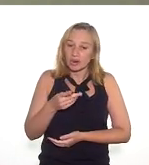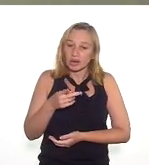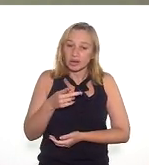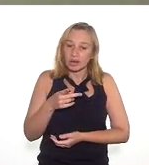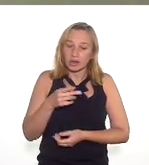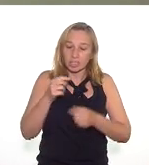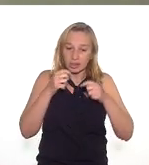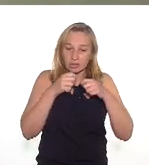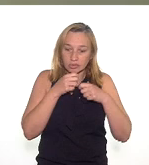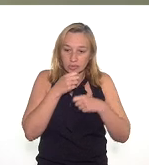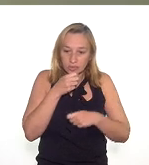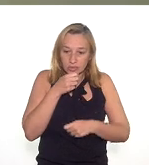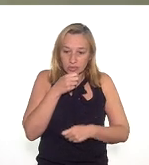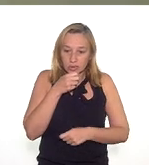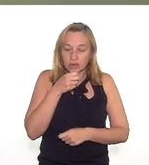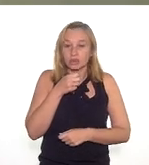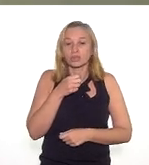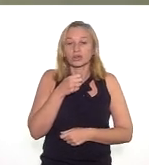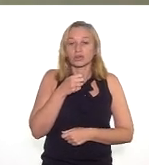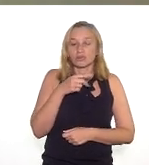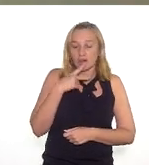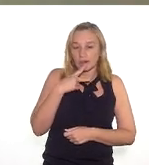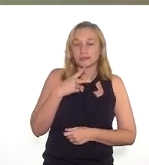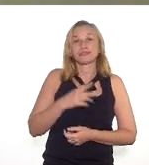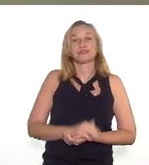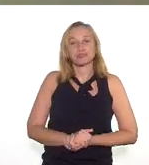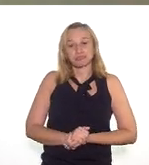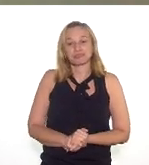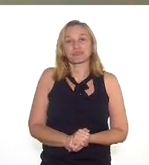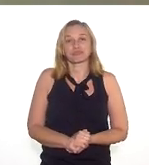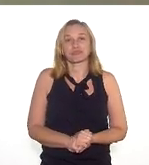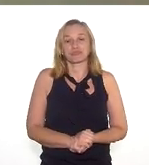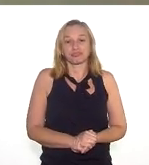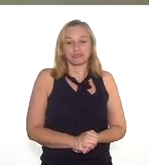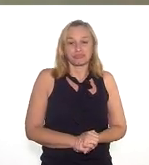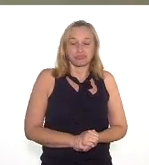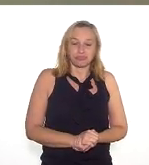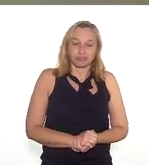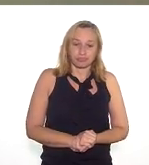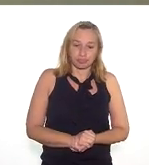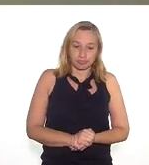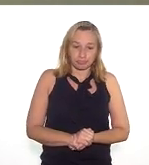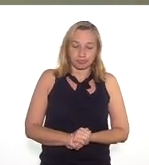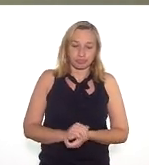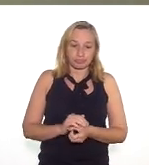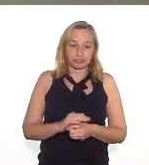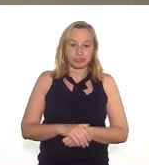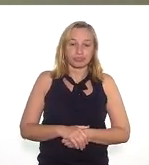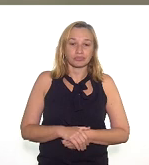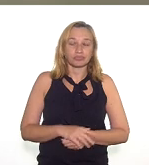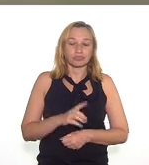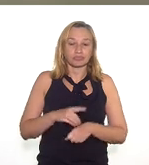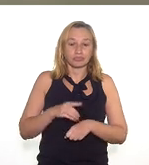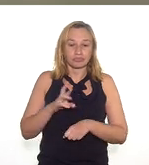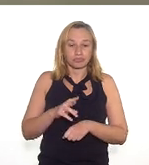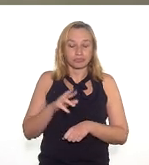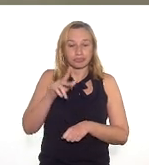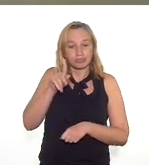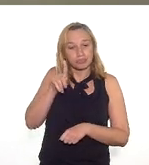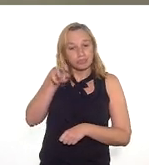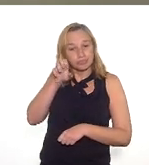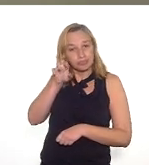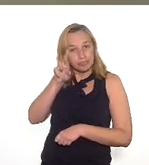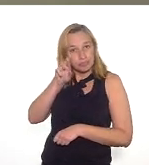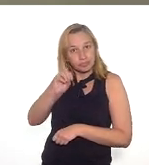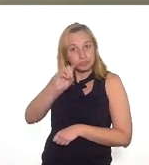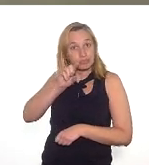o microfone na hora de falar. Continuando, doutor Alfredo Renault, então